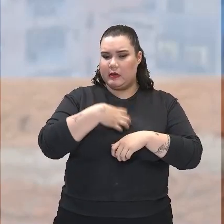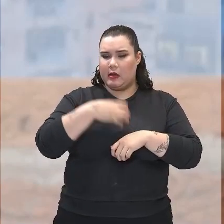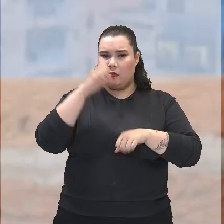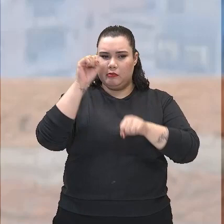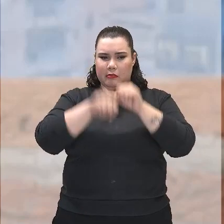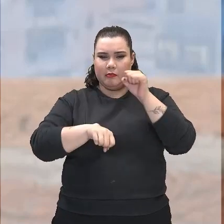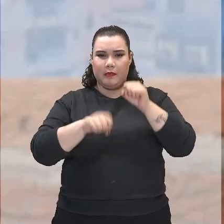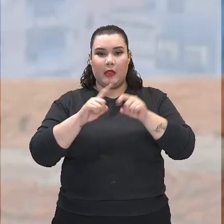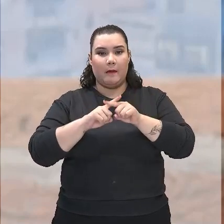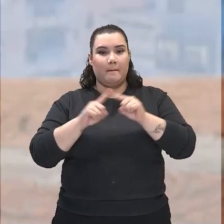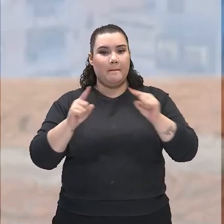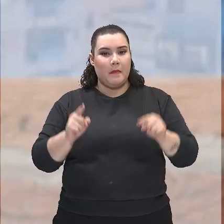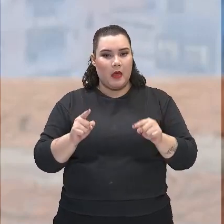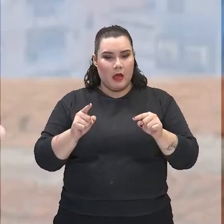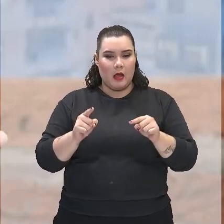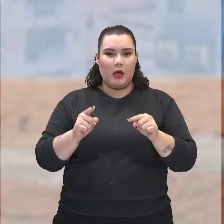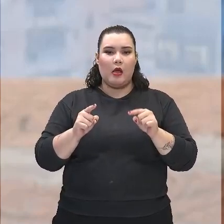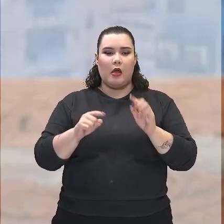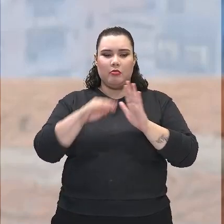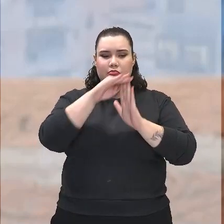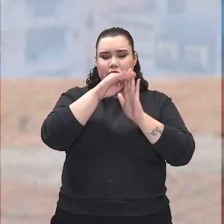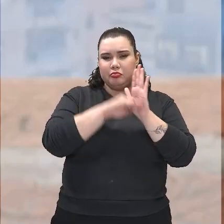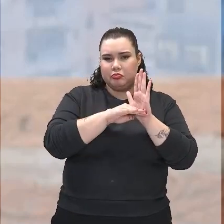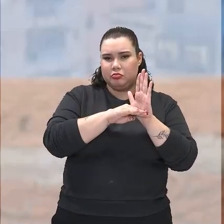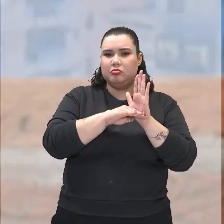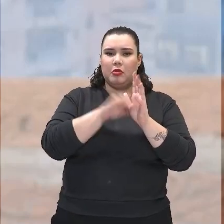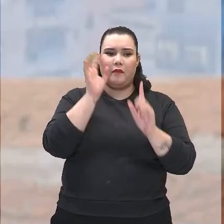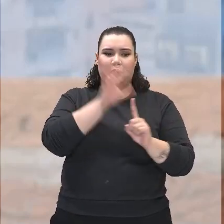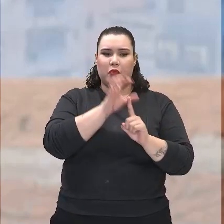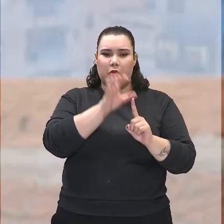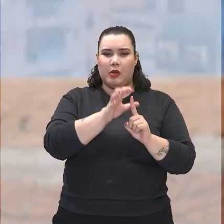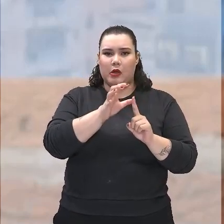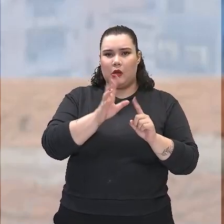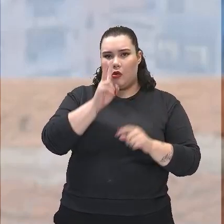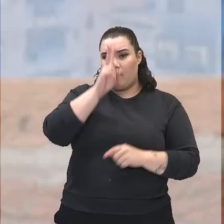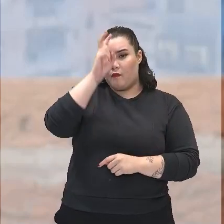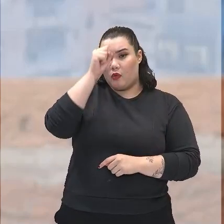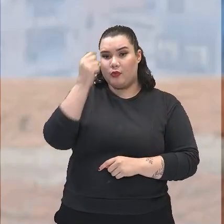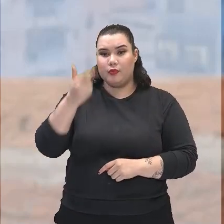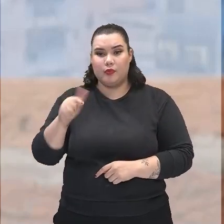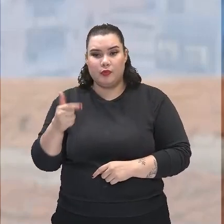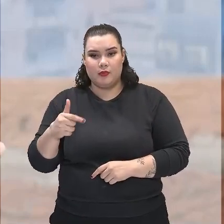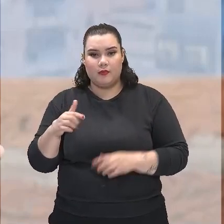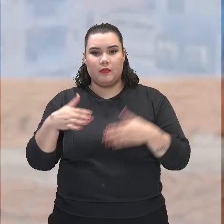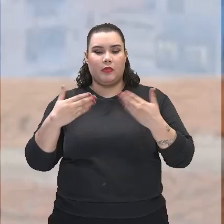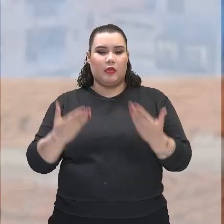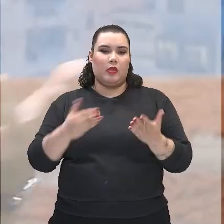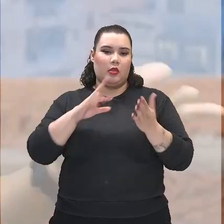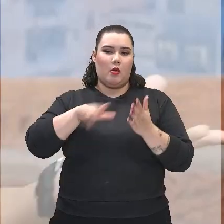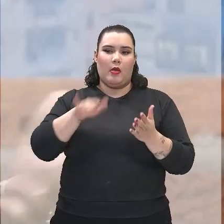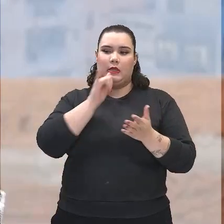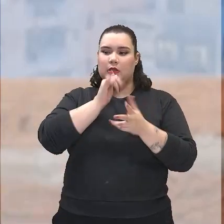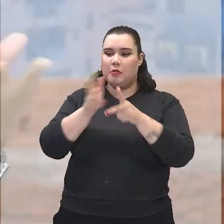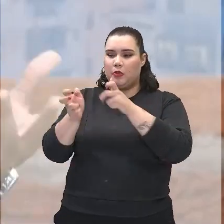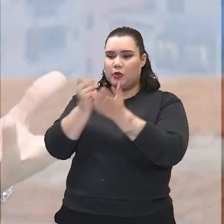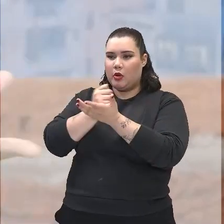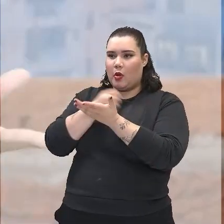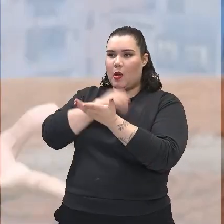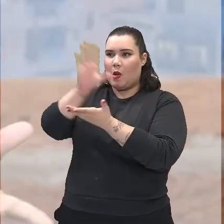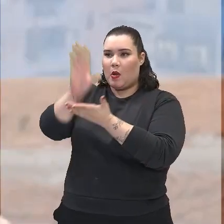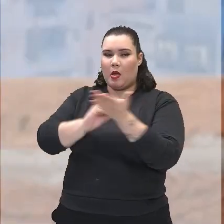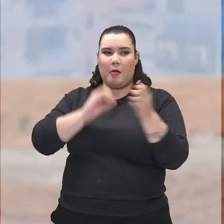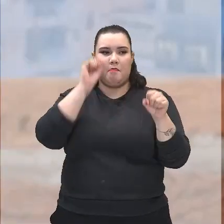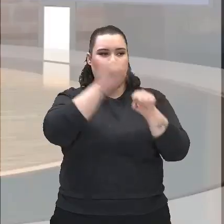efeitos, eles são quase sempre bastante pequenos, Isso não significa que alguém sairá por aí agredindo as pessoas